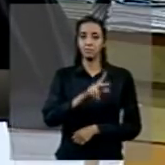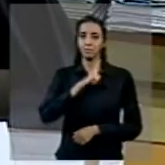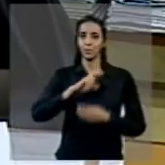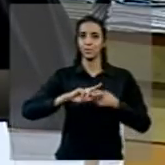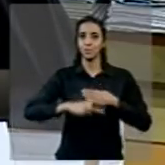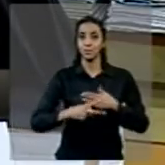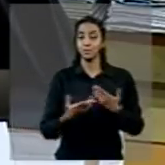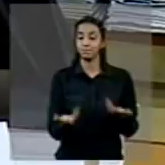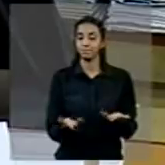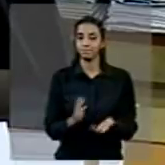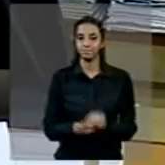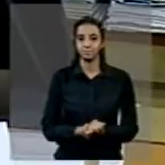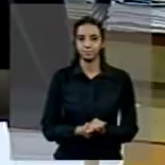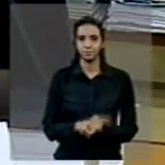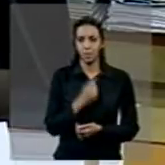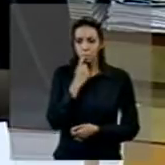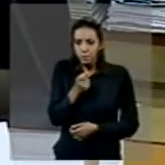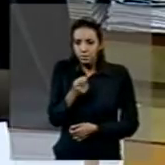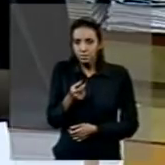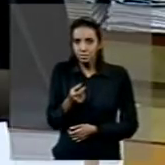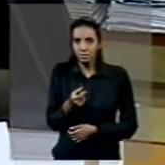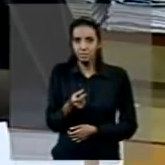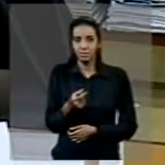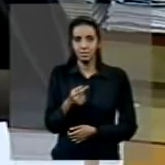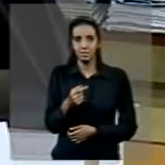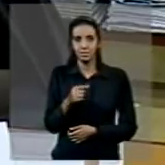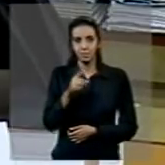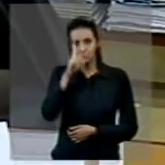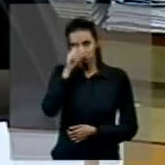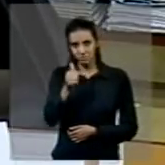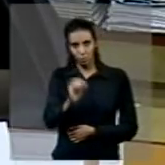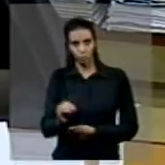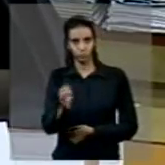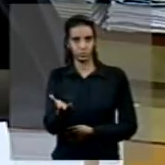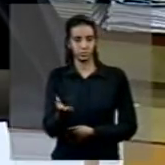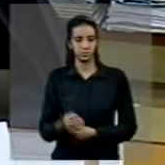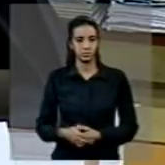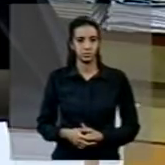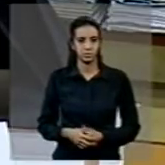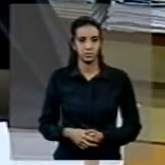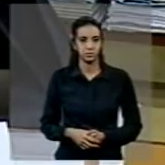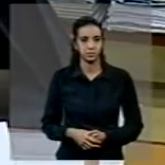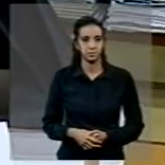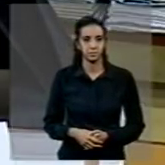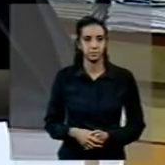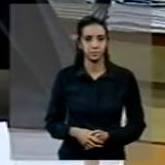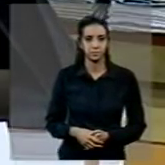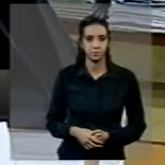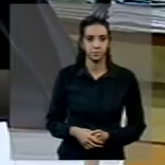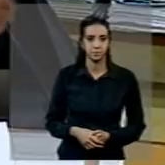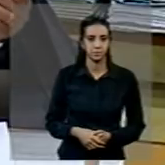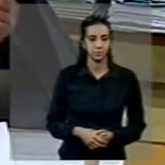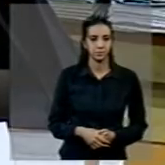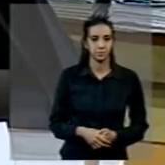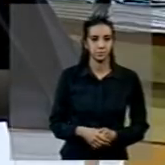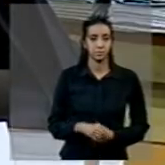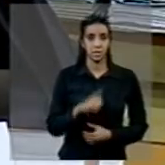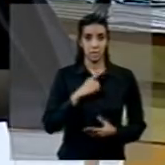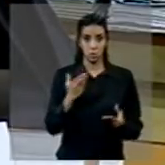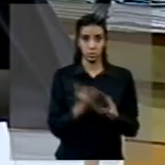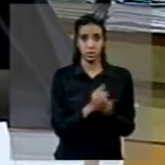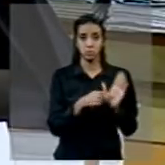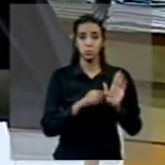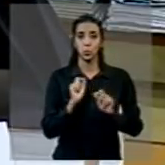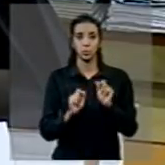a menos de 2 semanas do pleito. Aqui destaco as informações prestadas nos autos do presente processo pelo Tribunal Superior